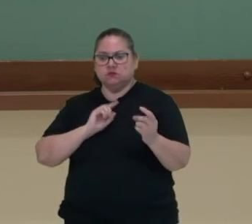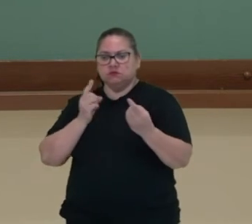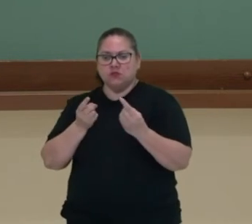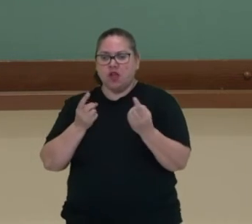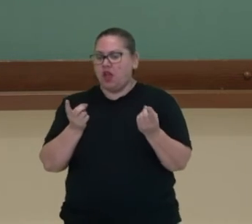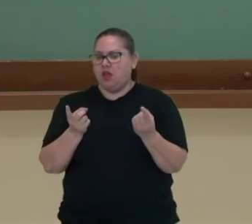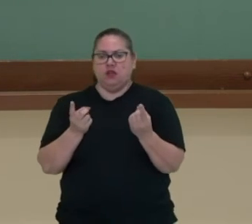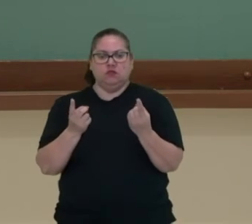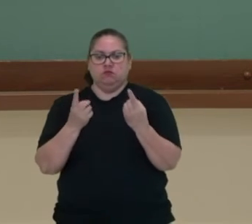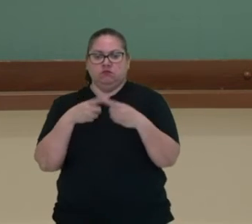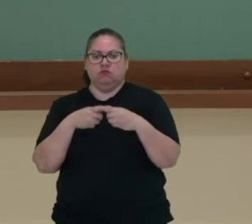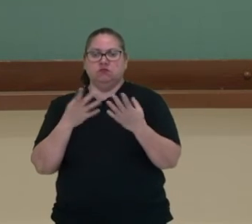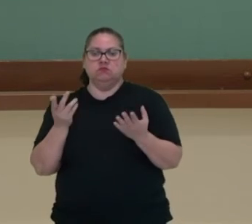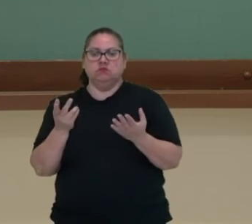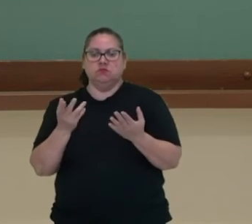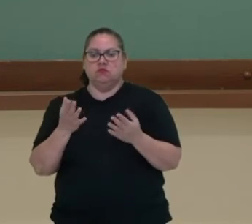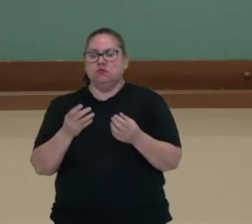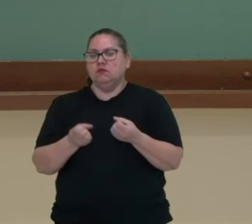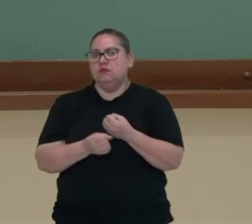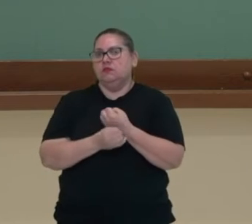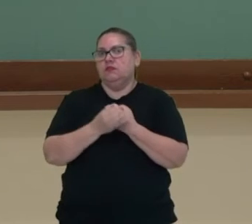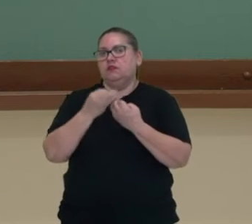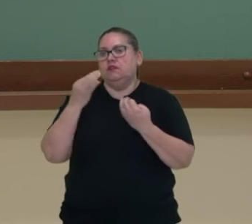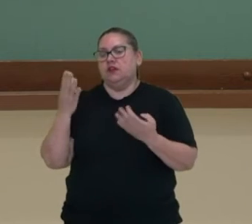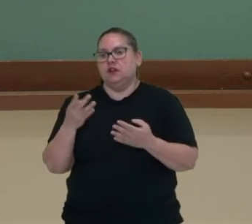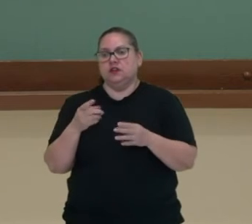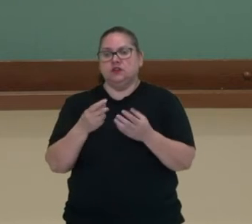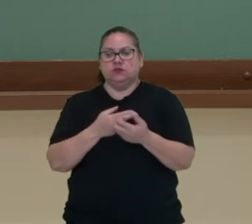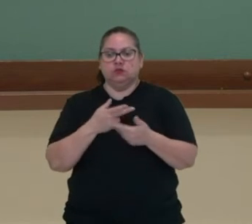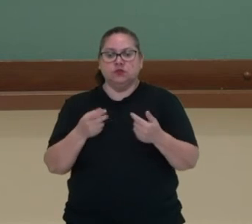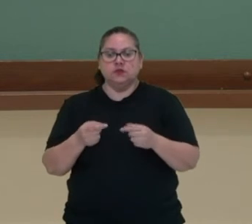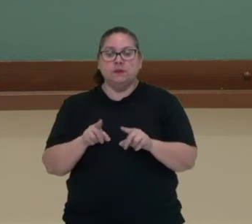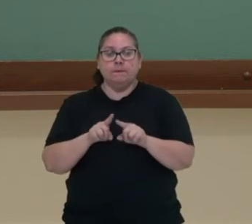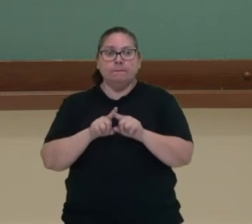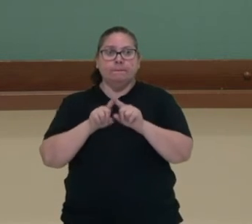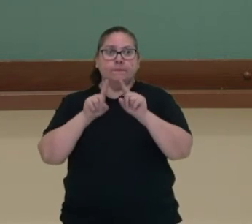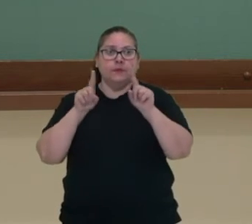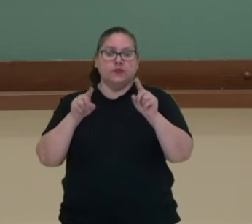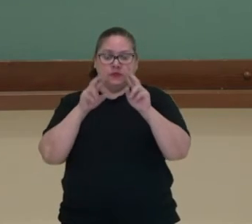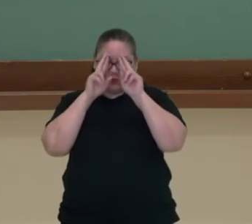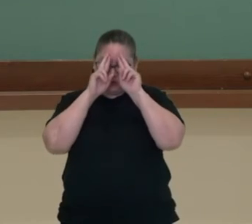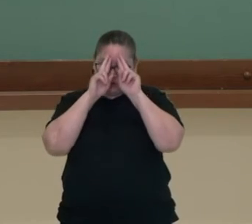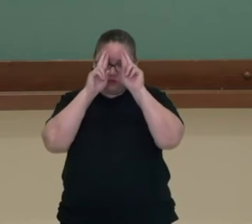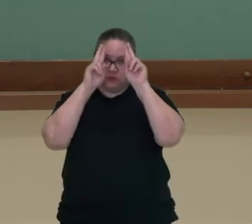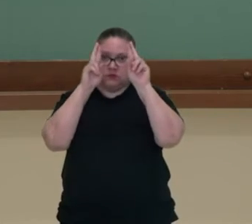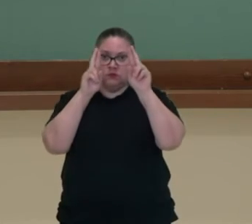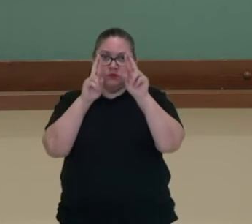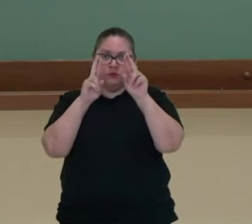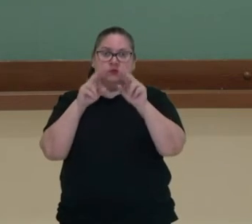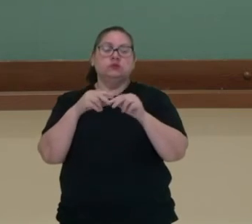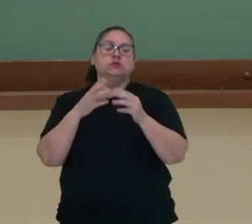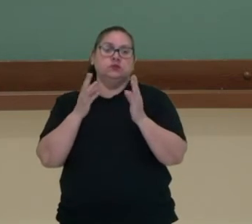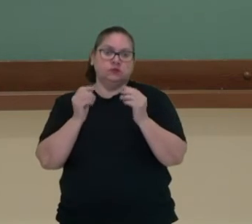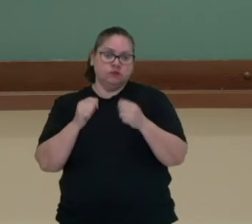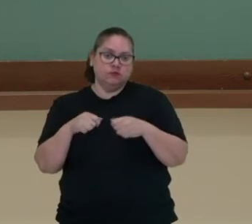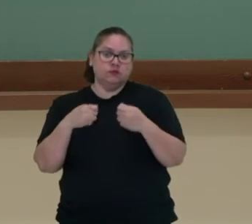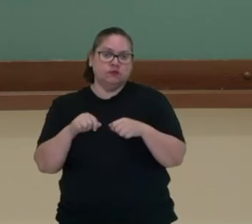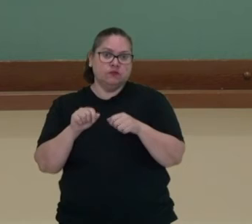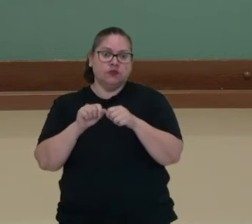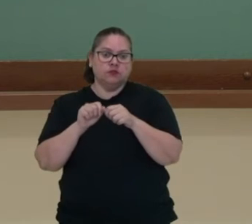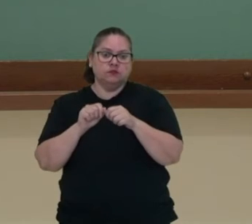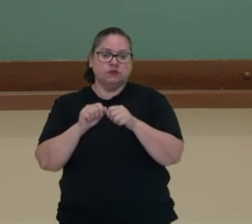né, com relação a vários assuntos. Porém, né, com respeito, a gente consegue ter